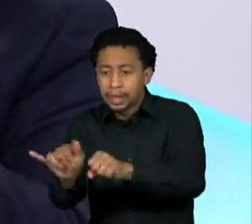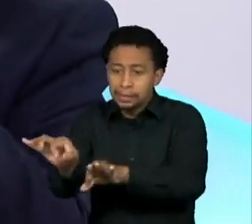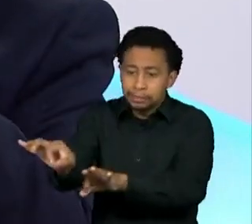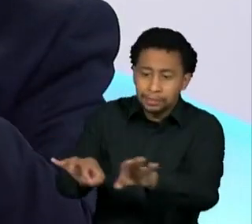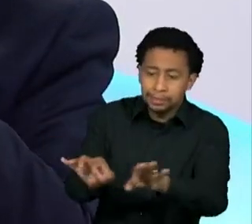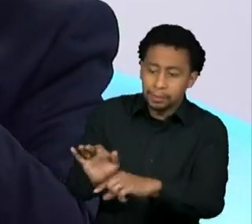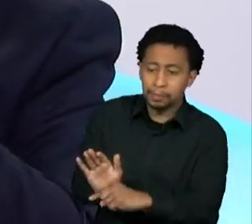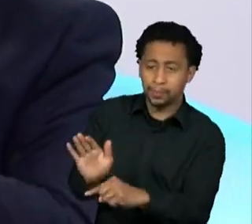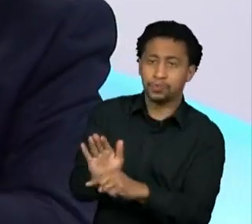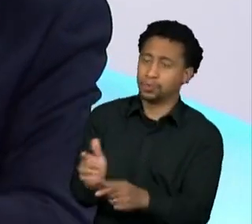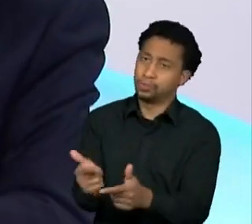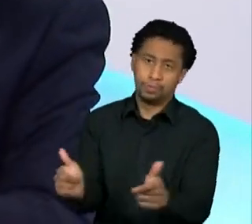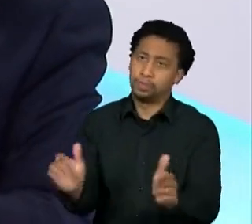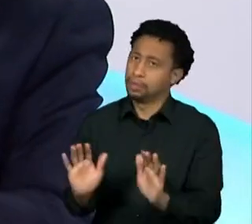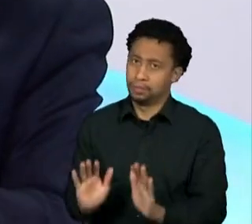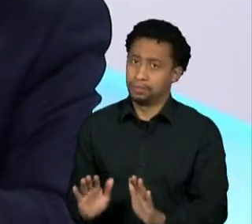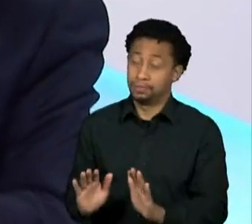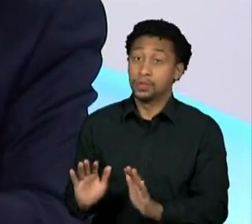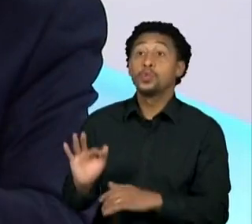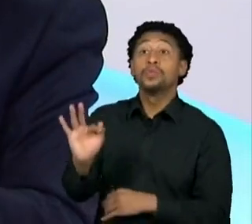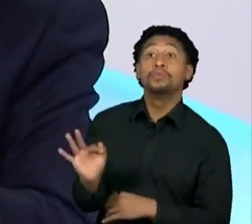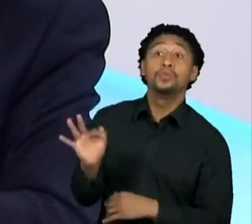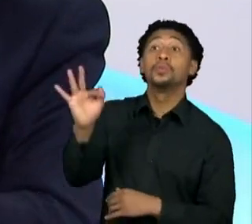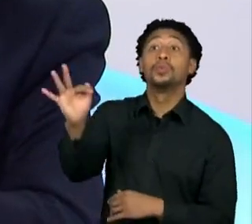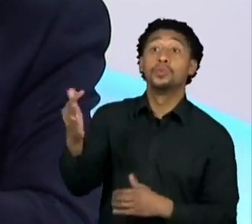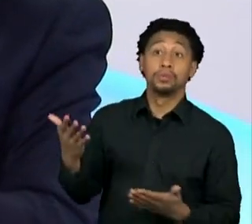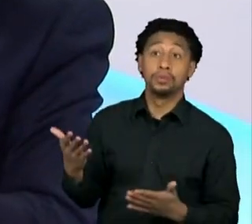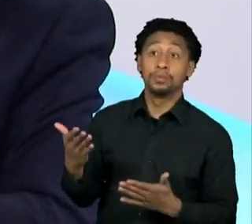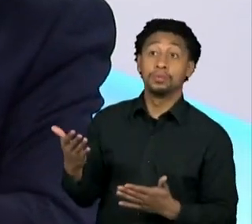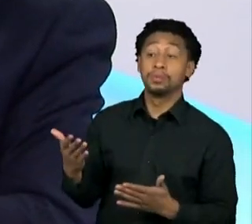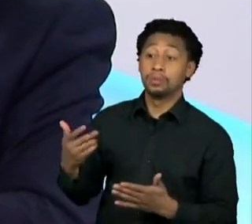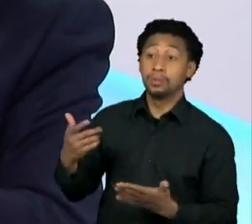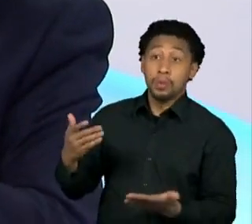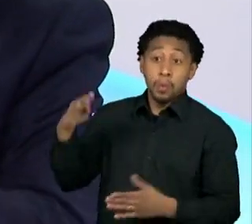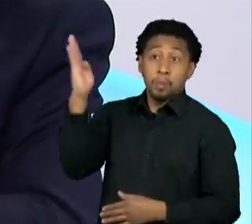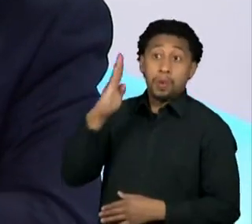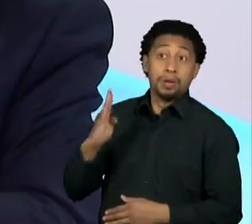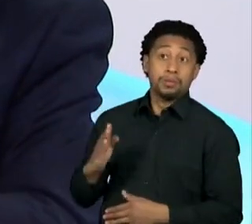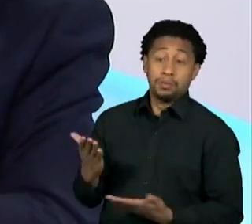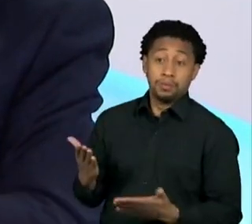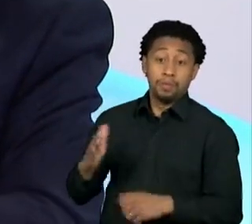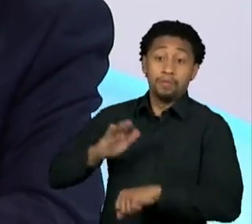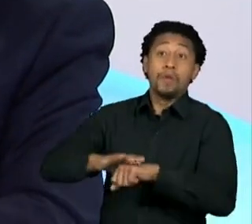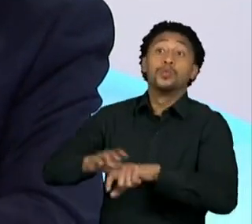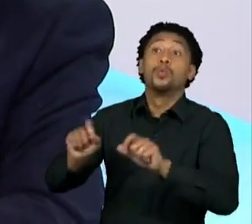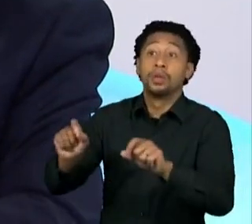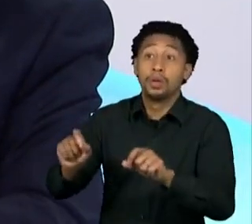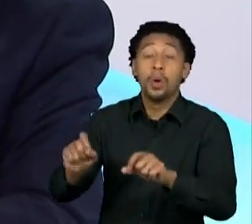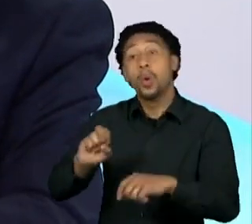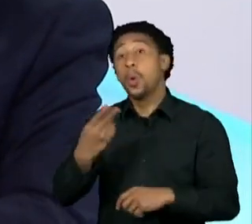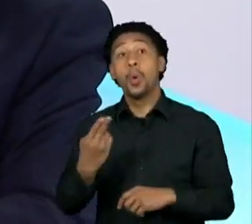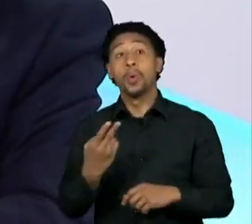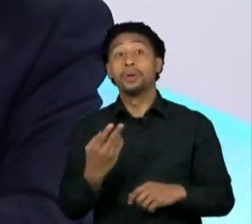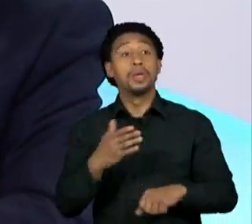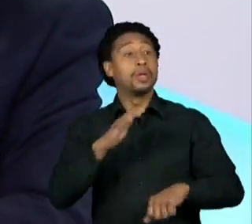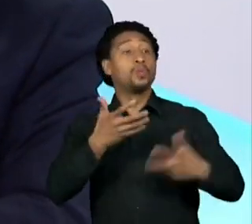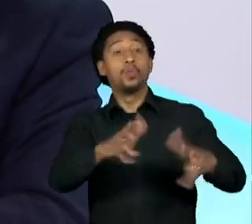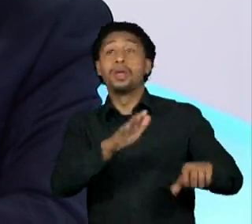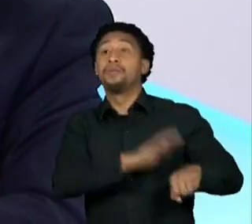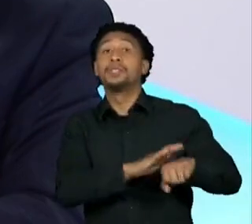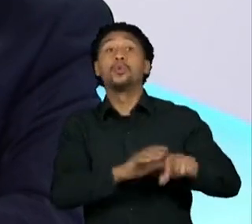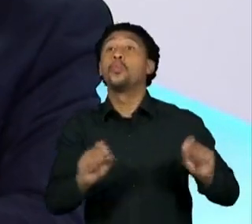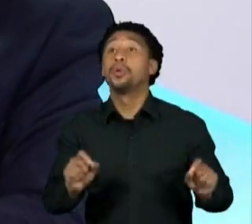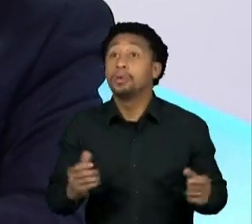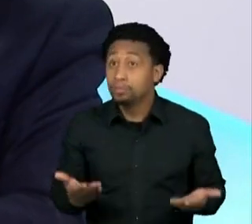só pra terminar aquilo que nós vamos ser ou não vamos ser digo isso há muitos anos ou não vamos ser o futuro como sociedade que se